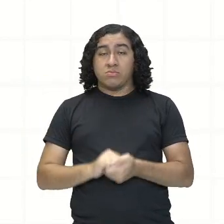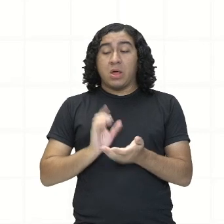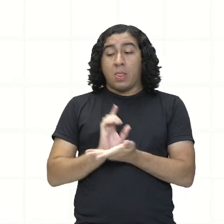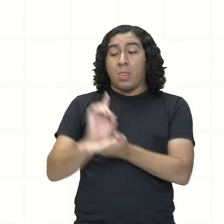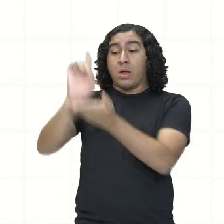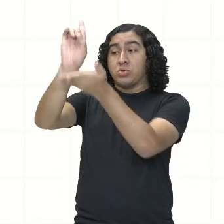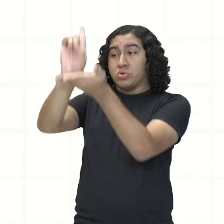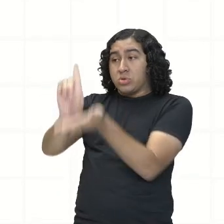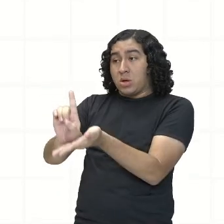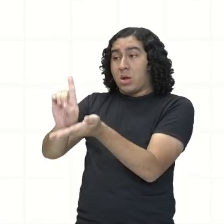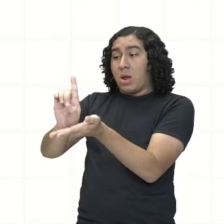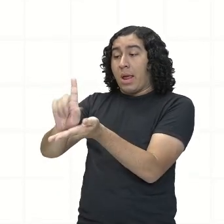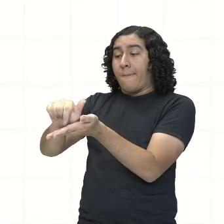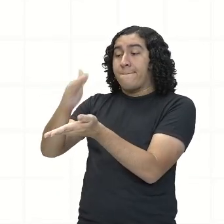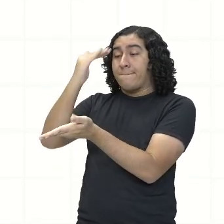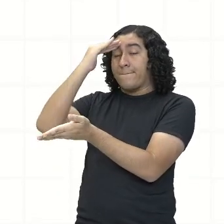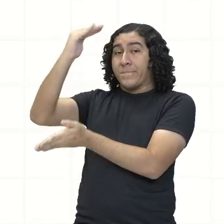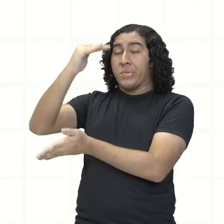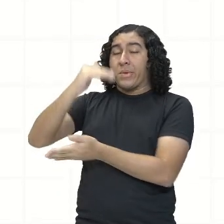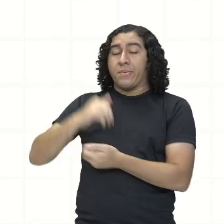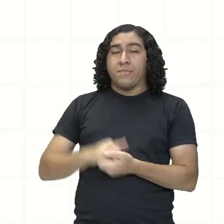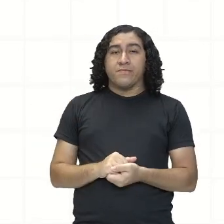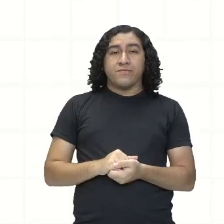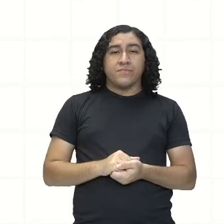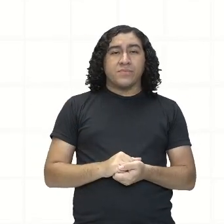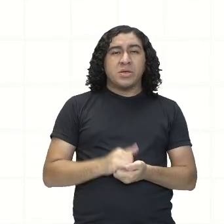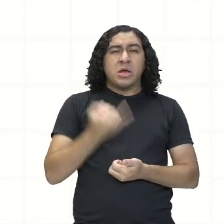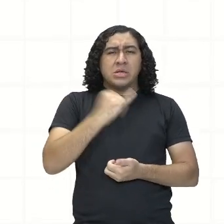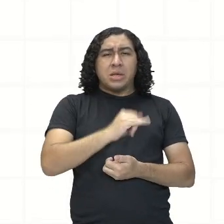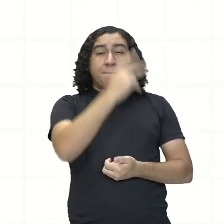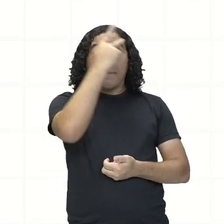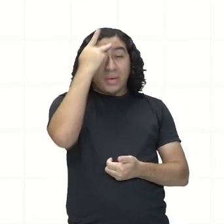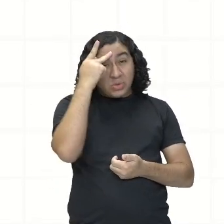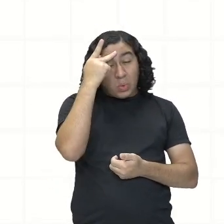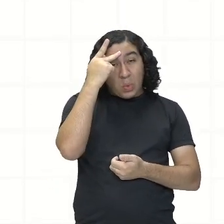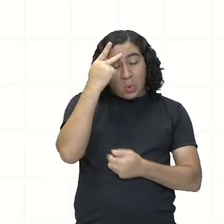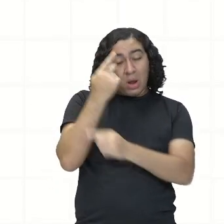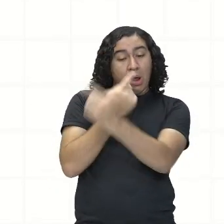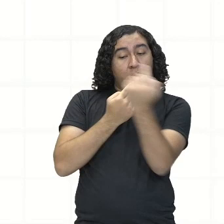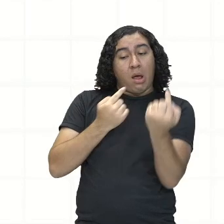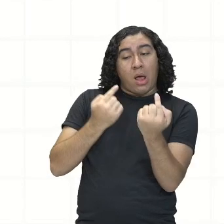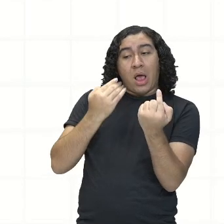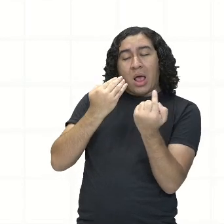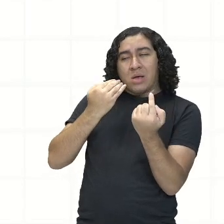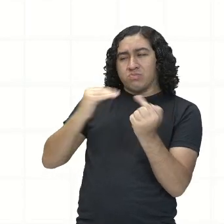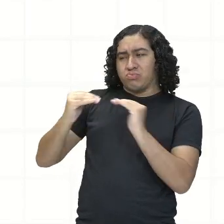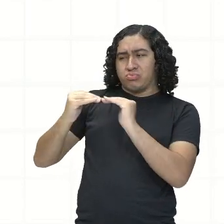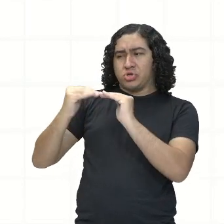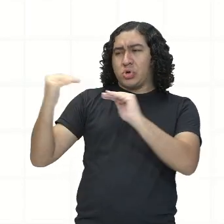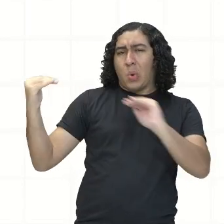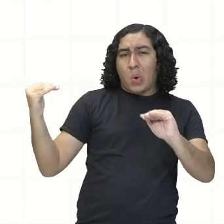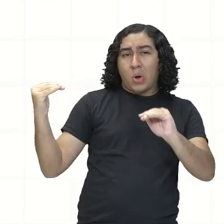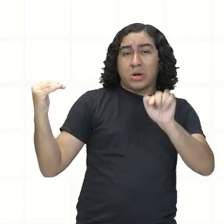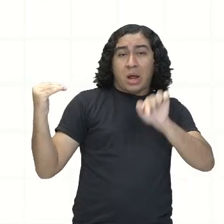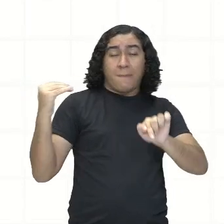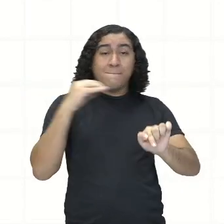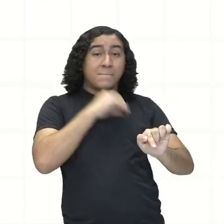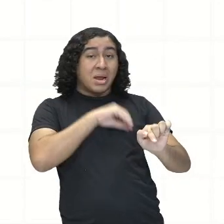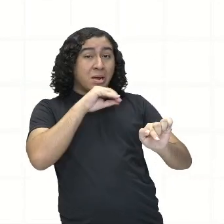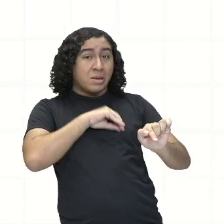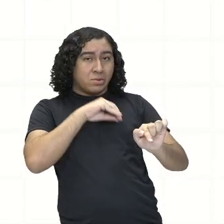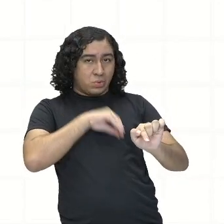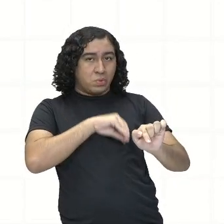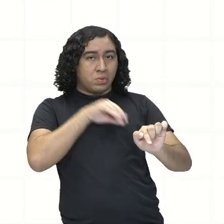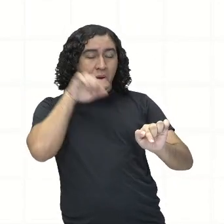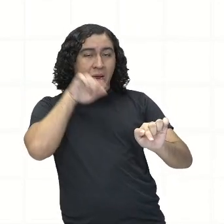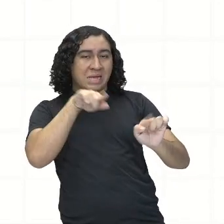centro do universo. Quem discordava dessa doutrina era considerado pecador. E o pecador, nesse momento aí,